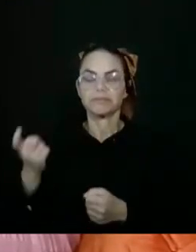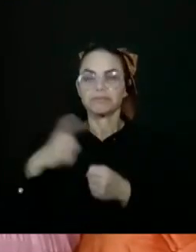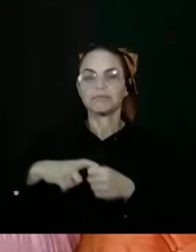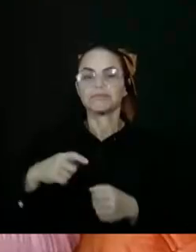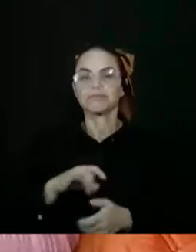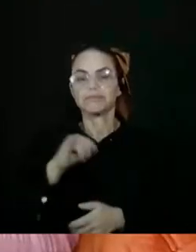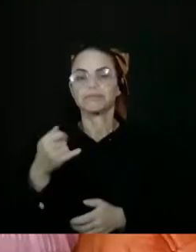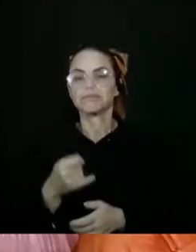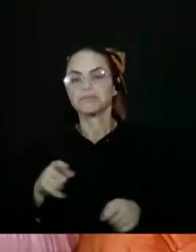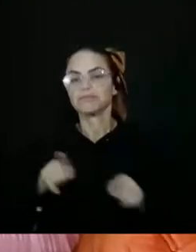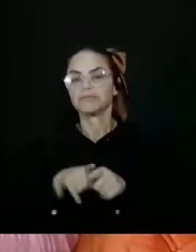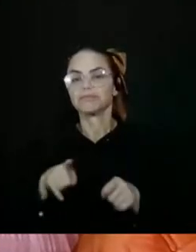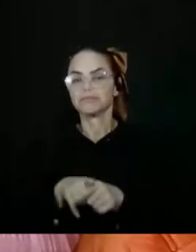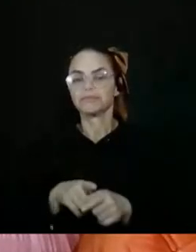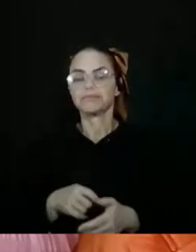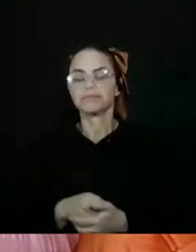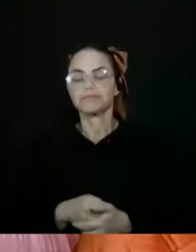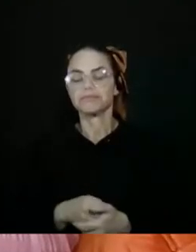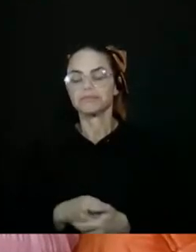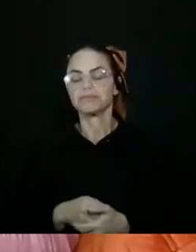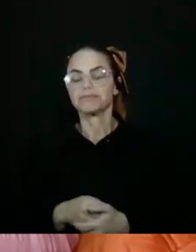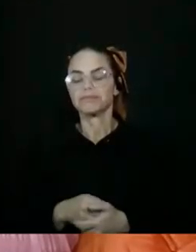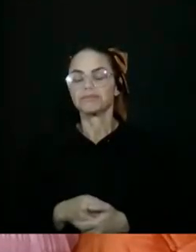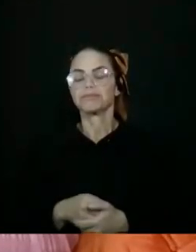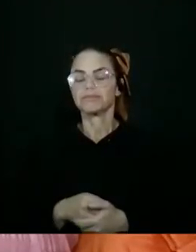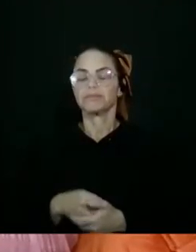também. Isso é uma pergunta muito válida.